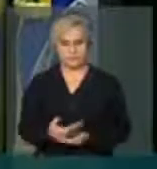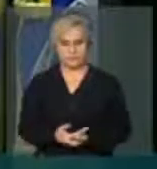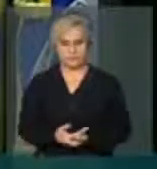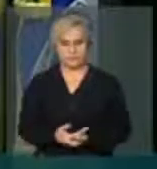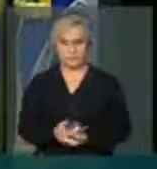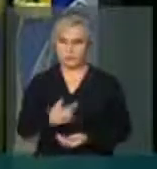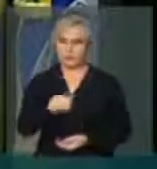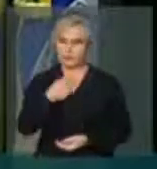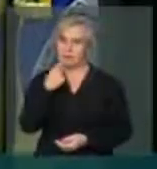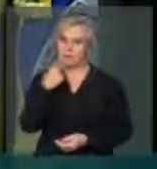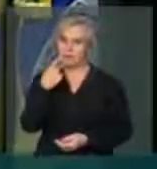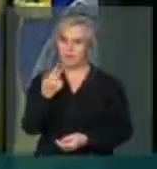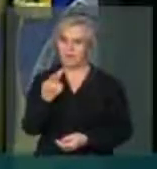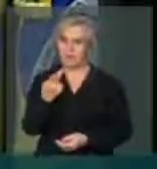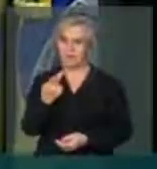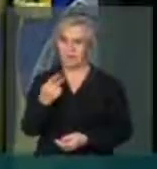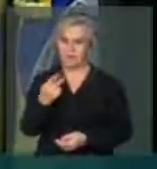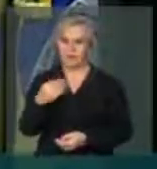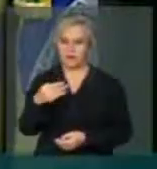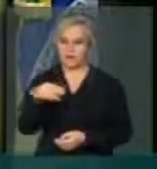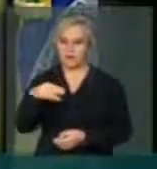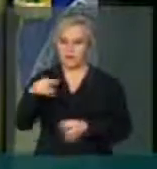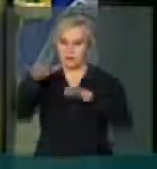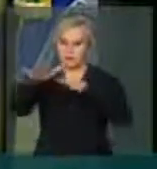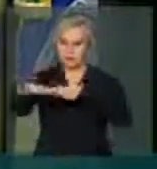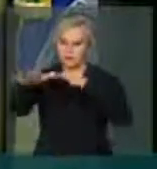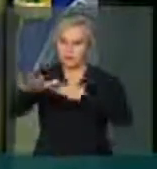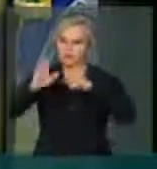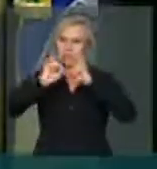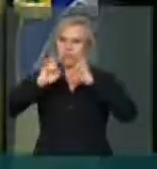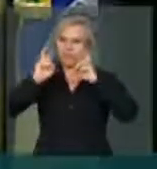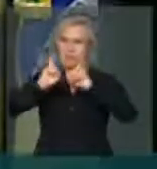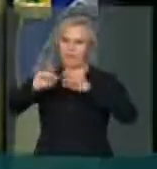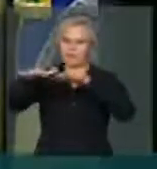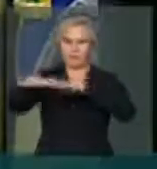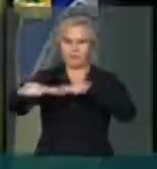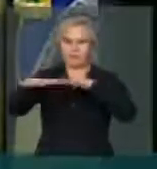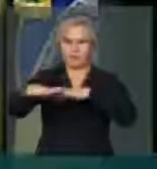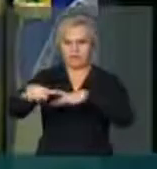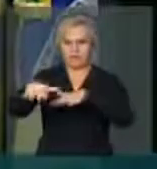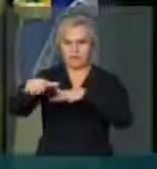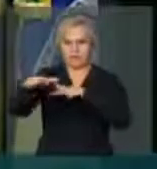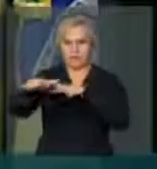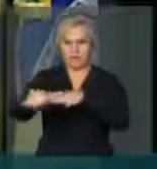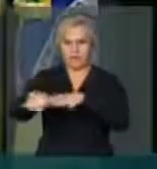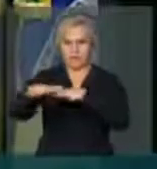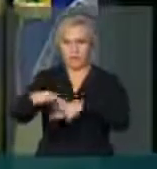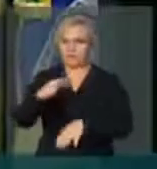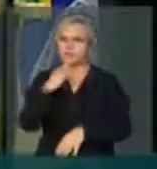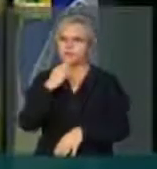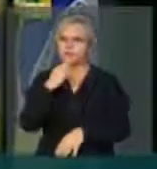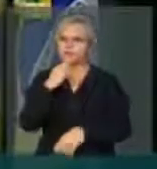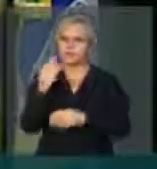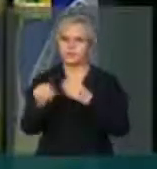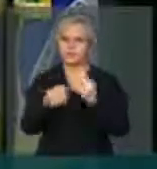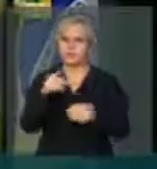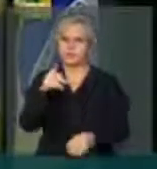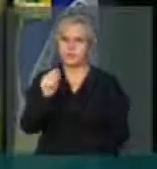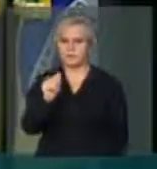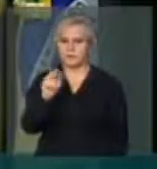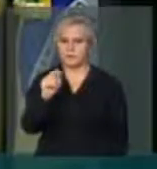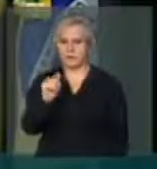me refiro à manifestação da marcha conhecida como Parada